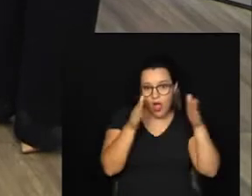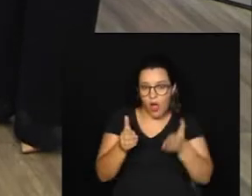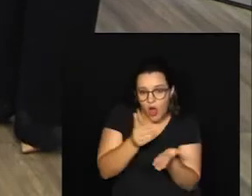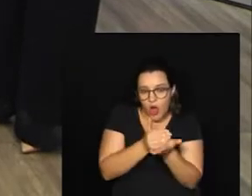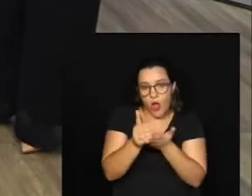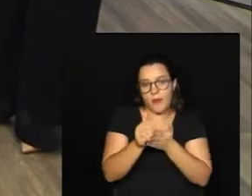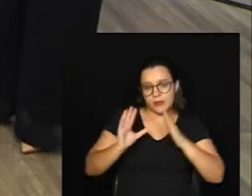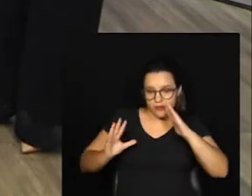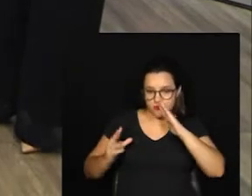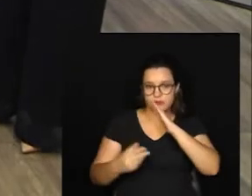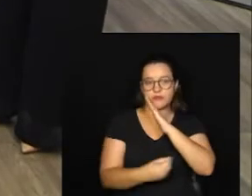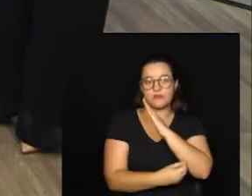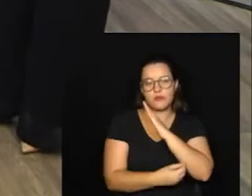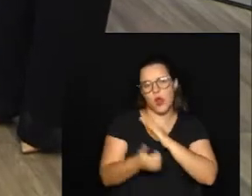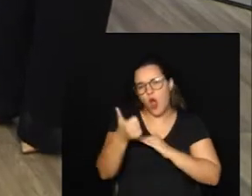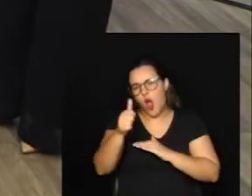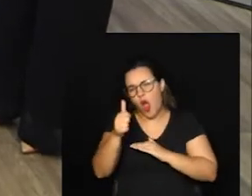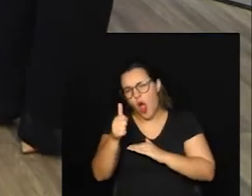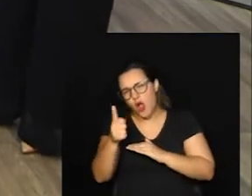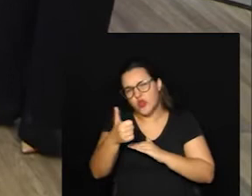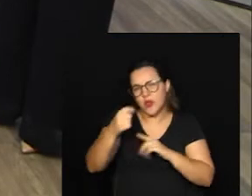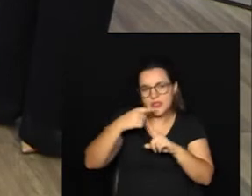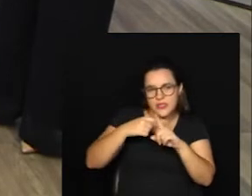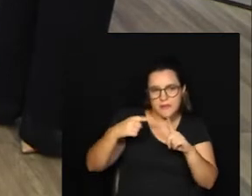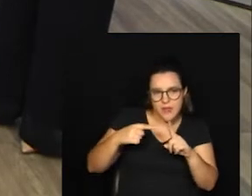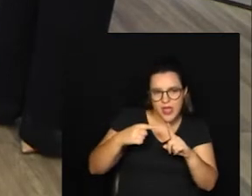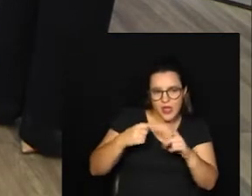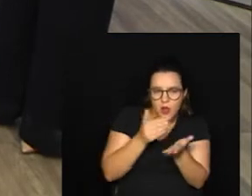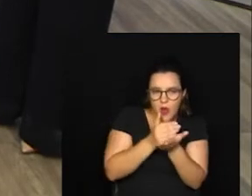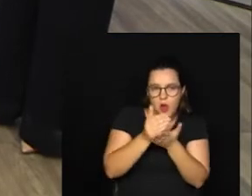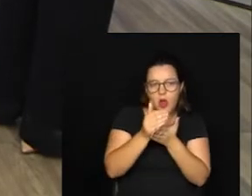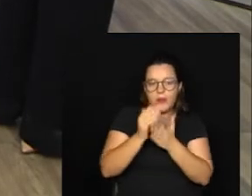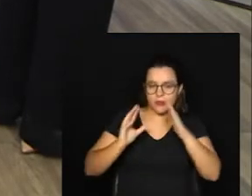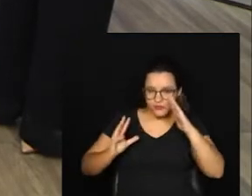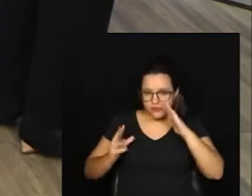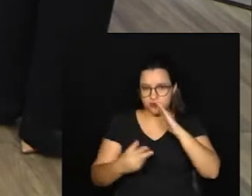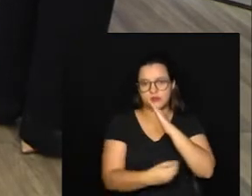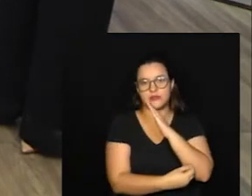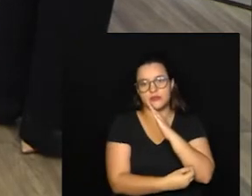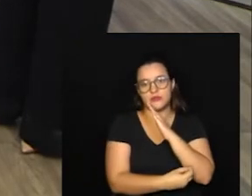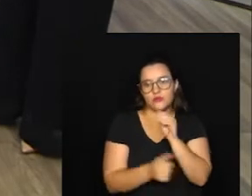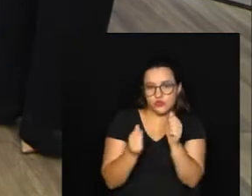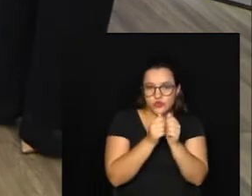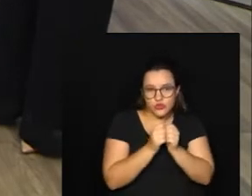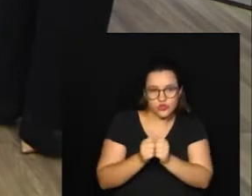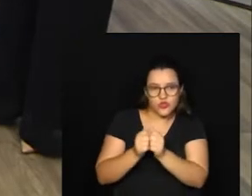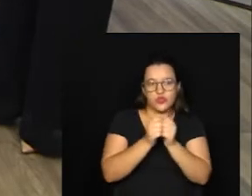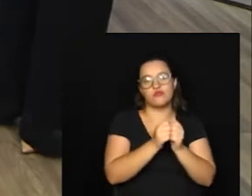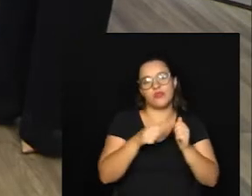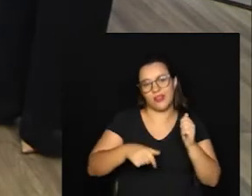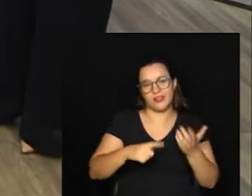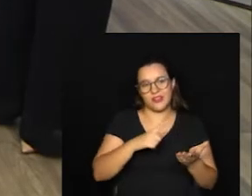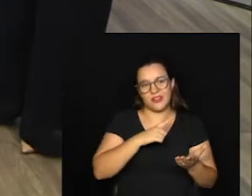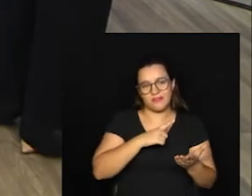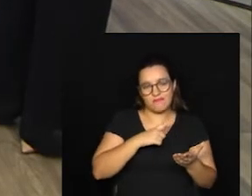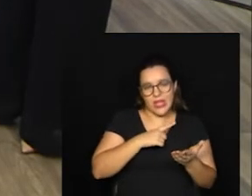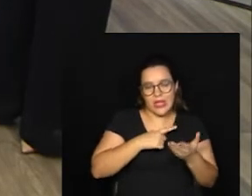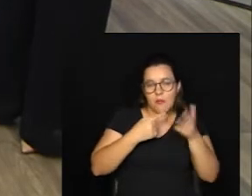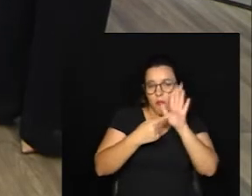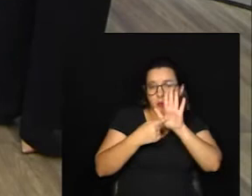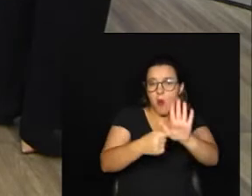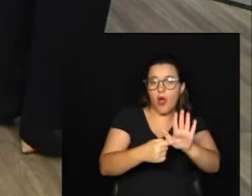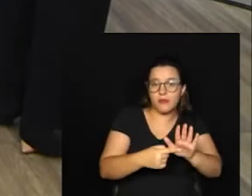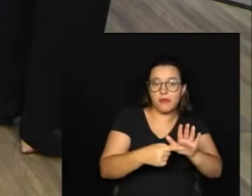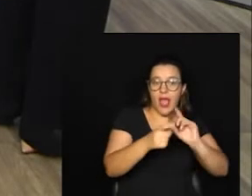pública, 11h da manhã, 11h30, a gente chega com o nosso programa. E claro que aqui no Câmara Total a gente vai abordar também o que